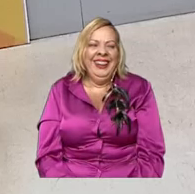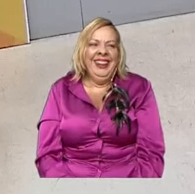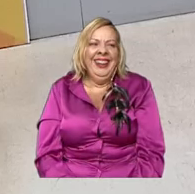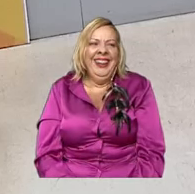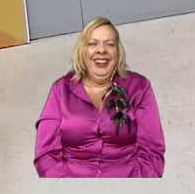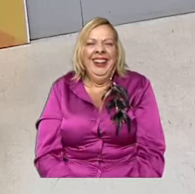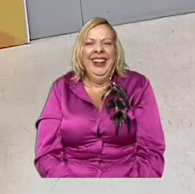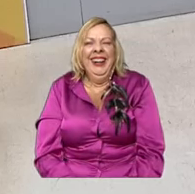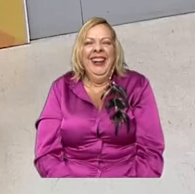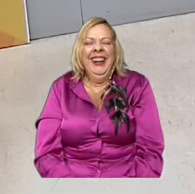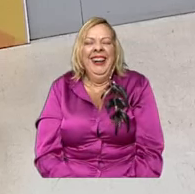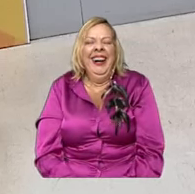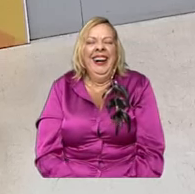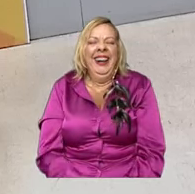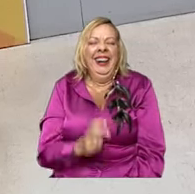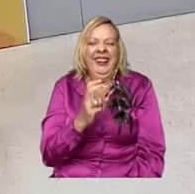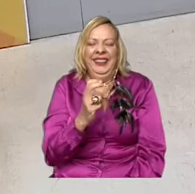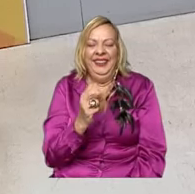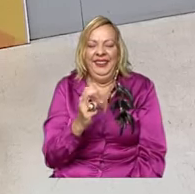36.